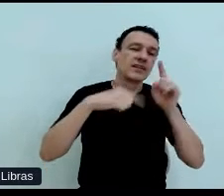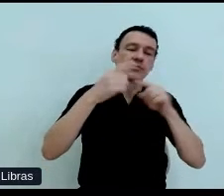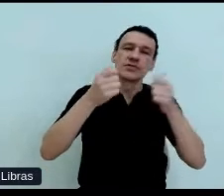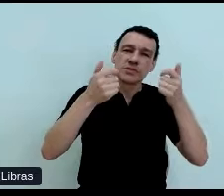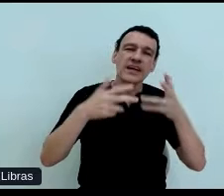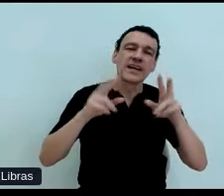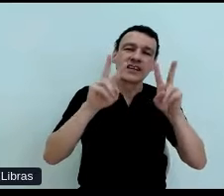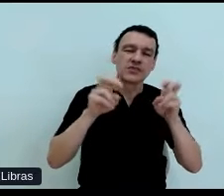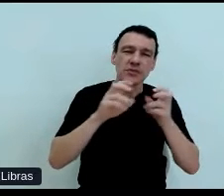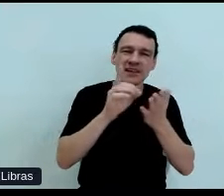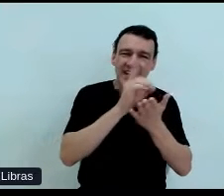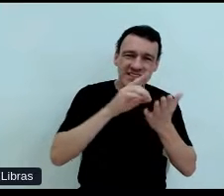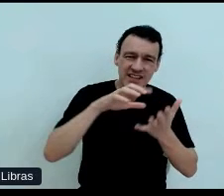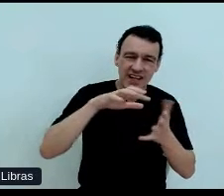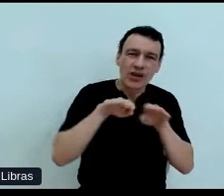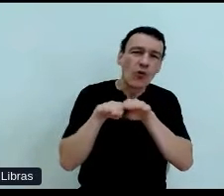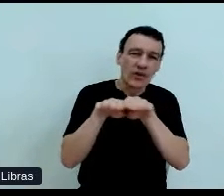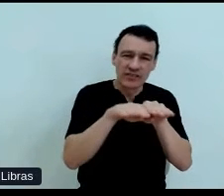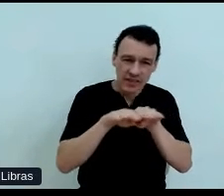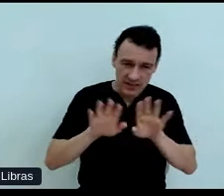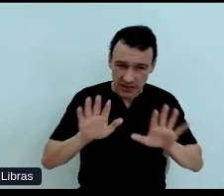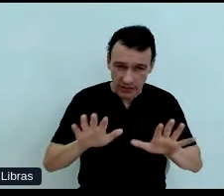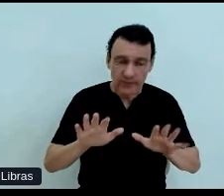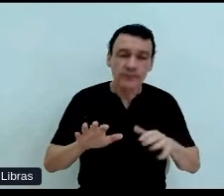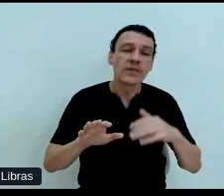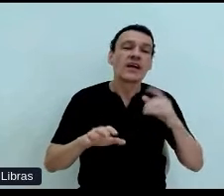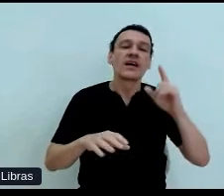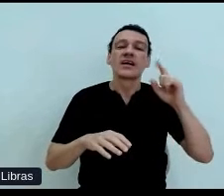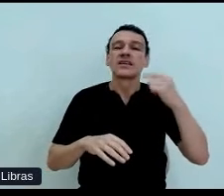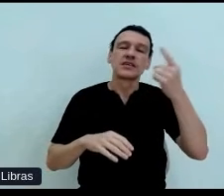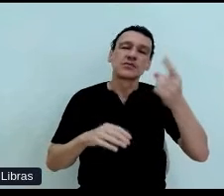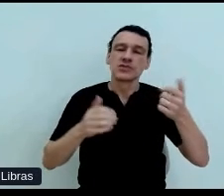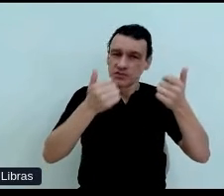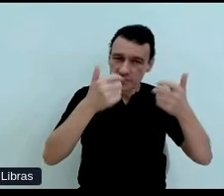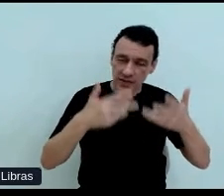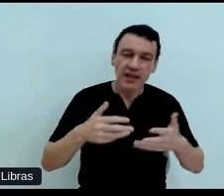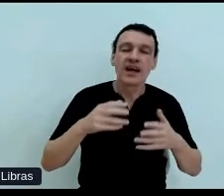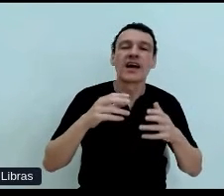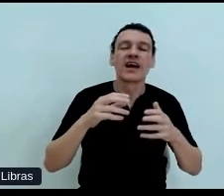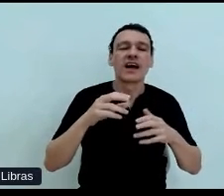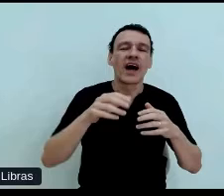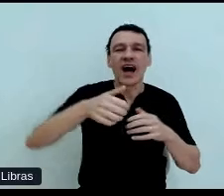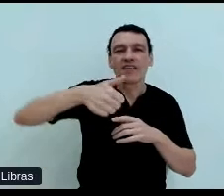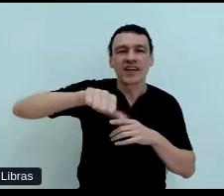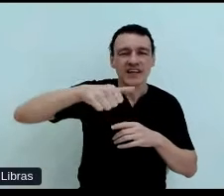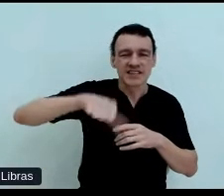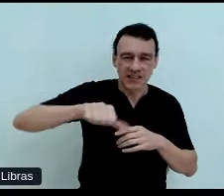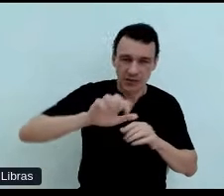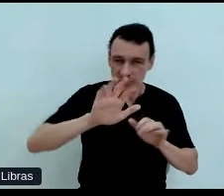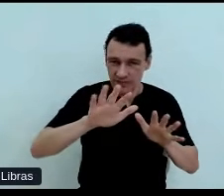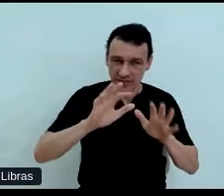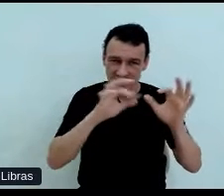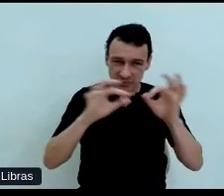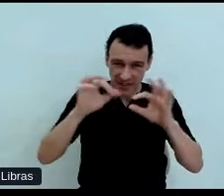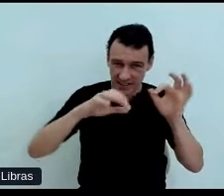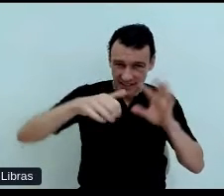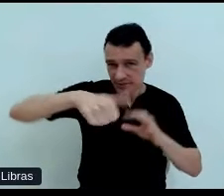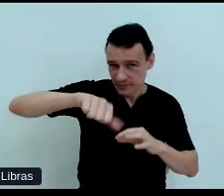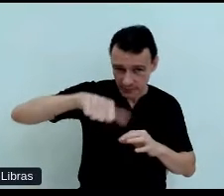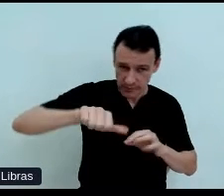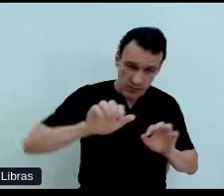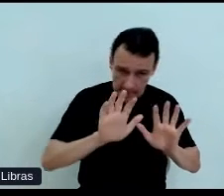e logo depois do design universal a gente vai falar sobre avaliação de desempenho e como a gente vai descobrir, né,